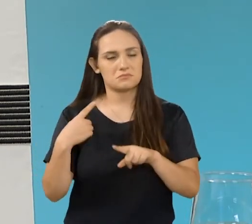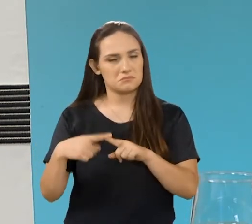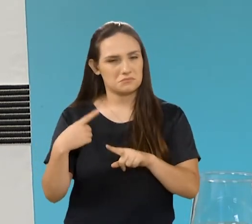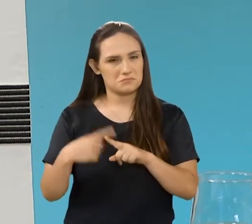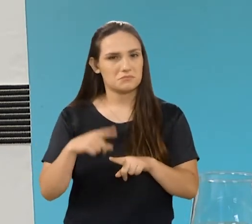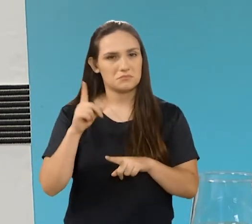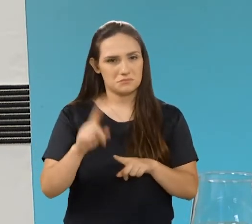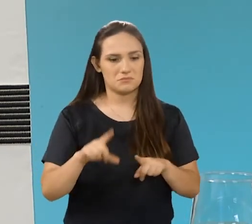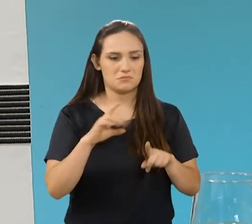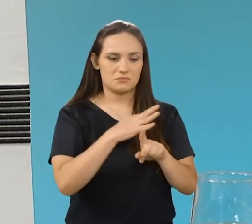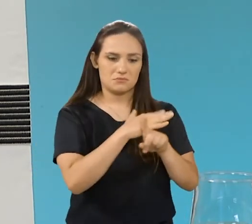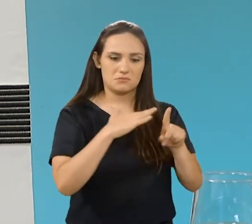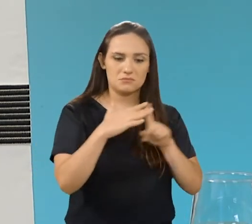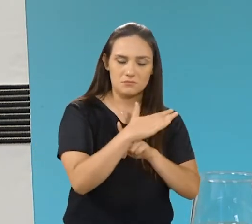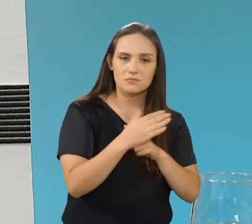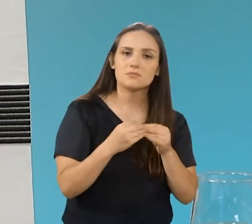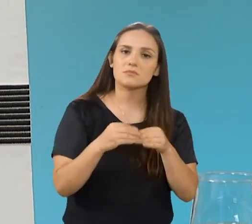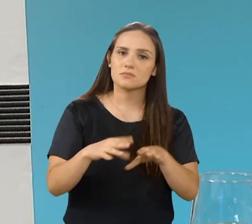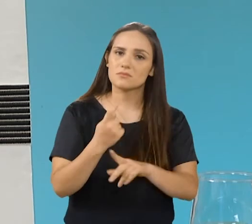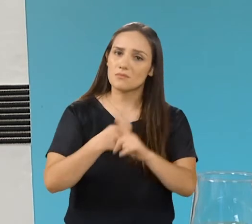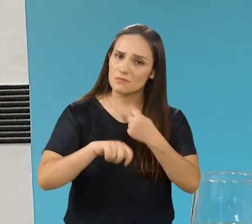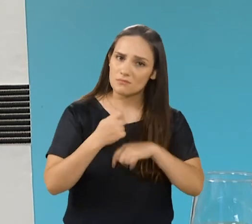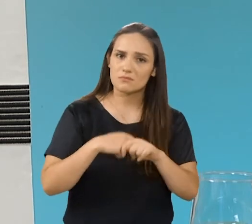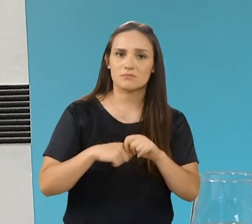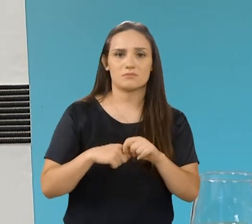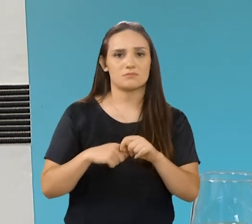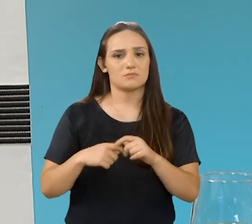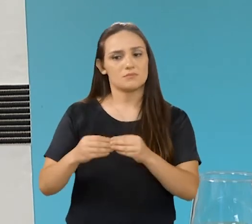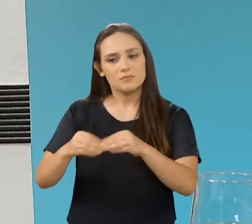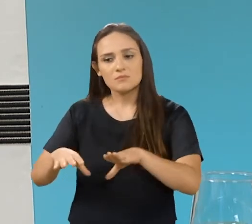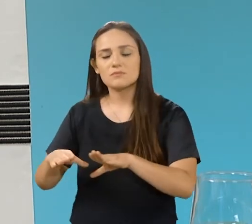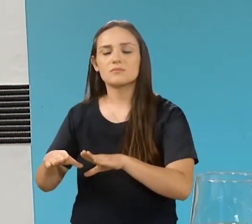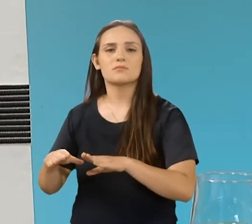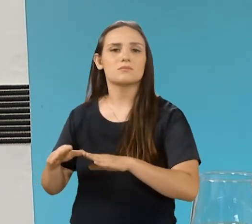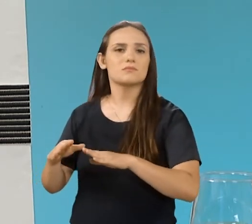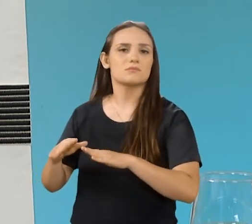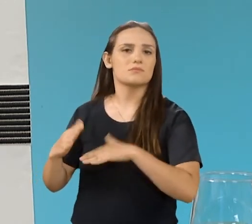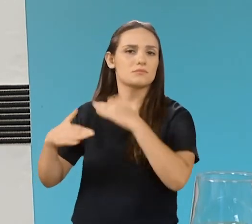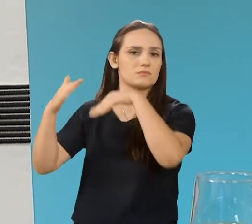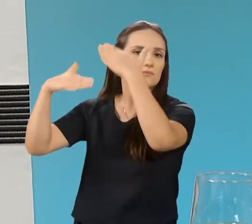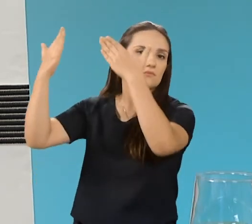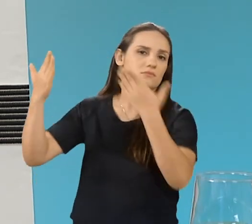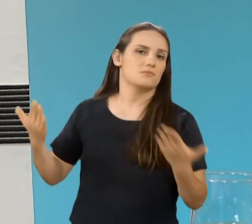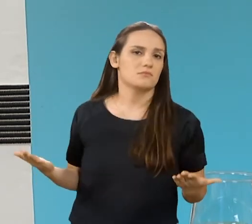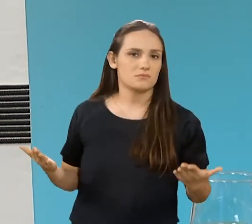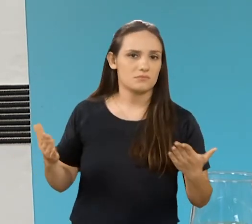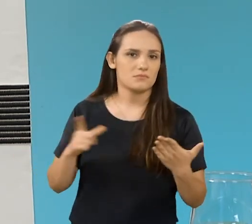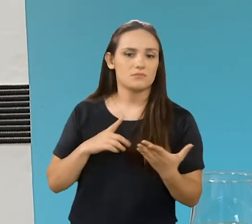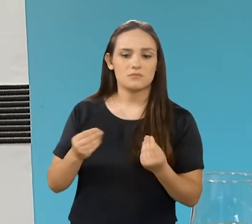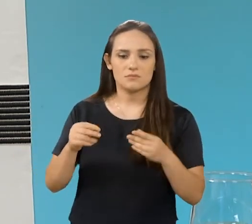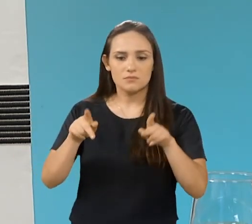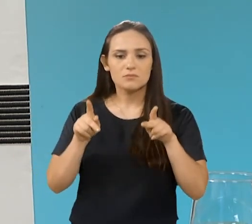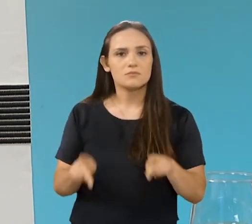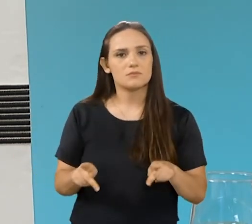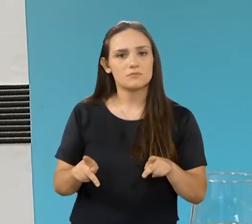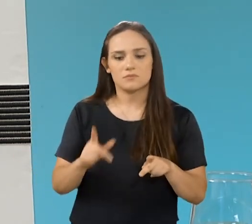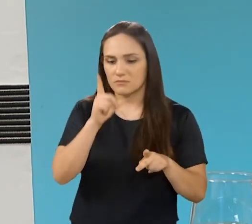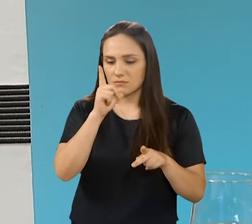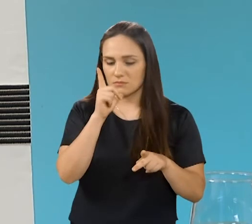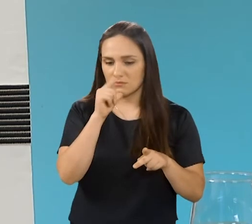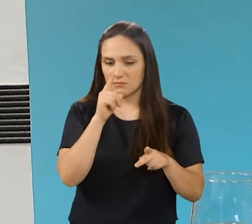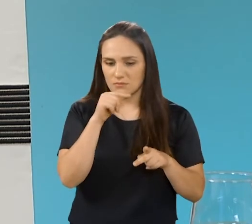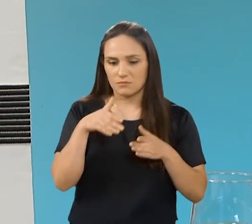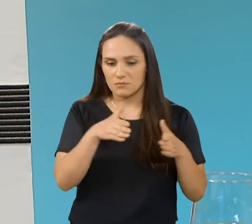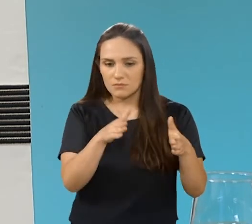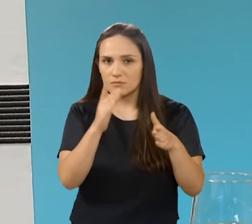meio ambiente que perde, é a economia, é o desenvolvimento, é a subsistência de muitas populações ribeirinhas que dependem do